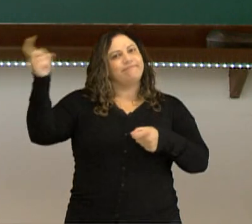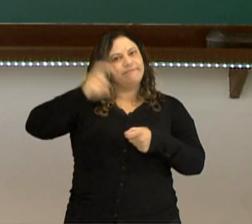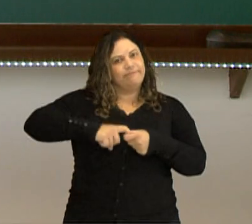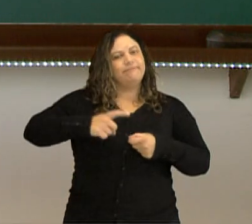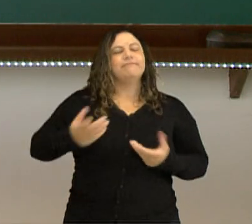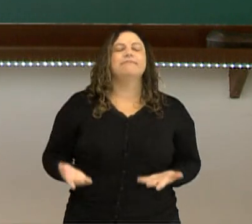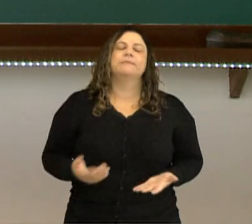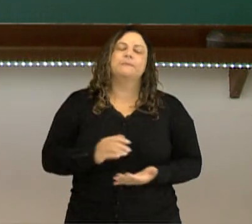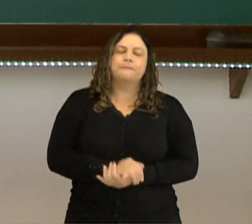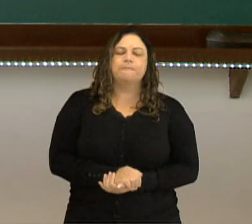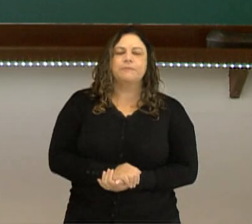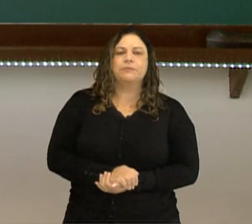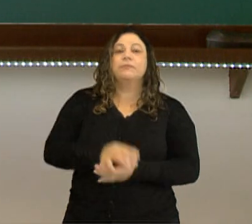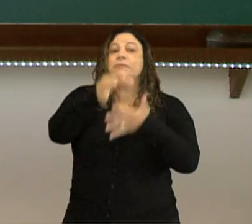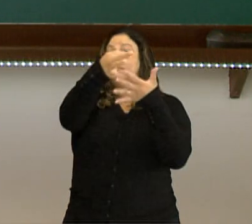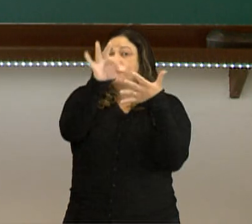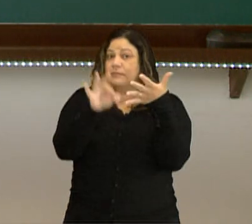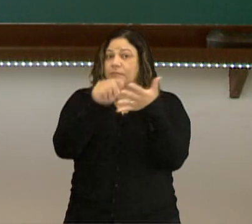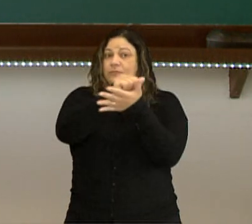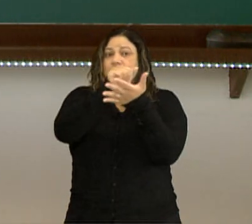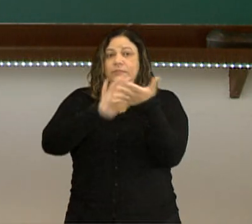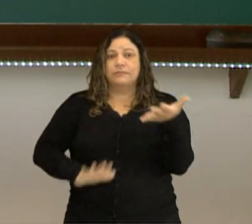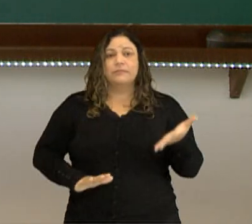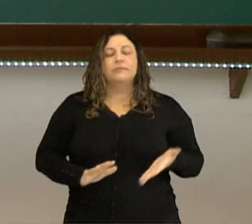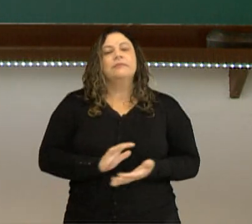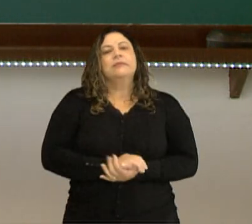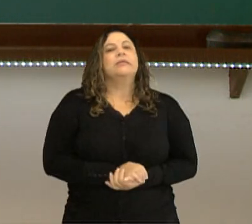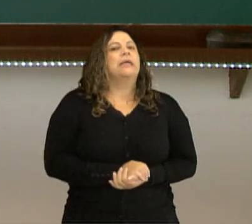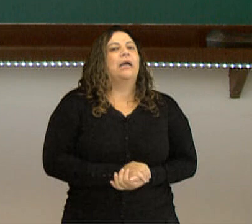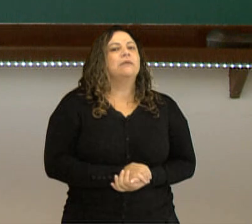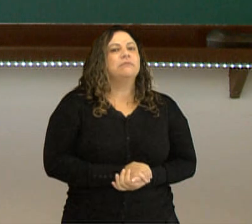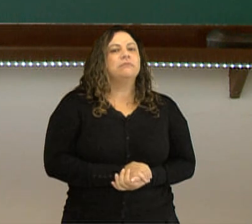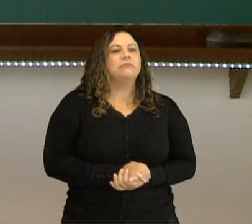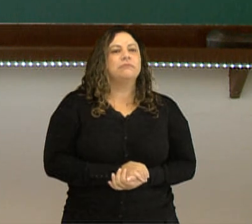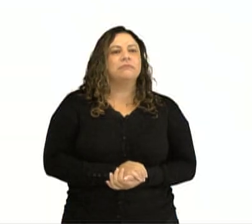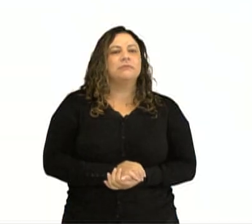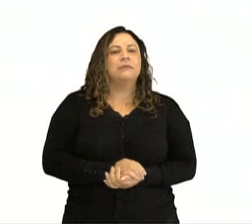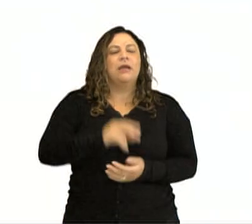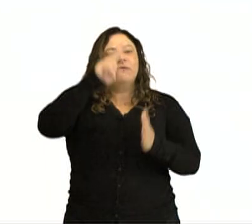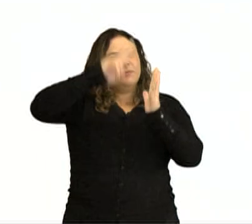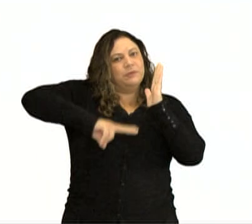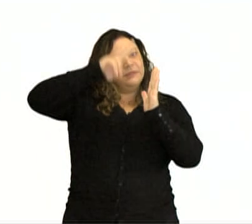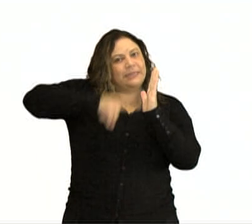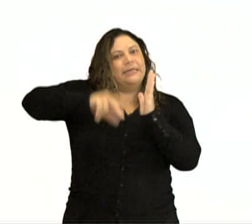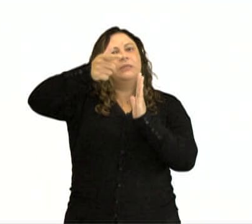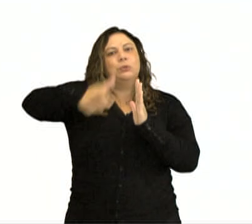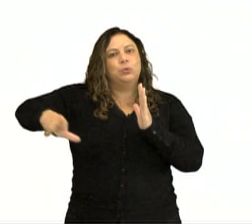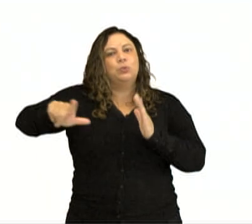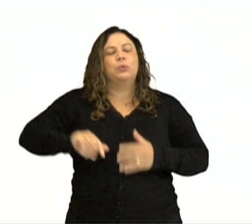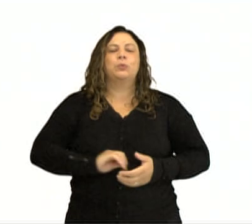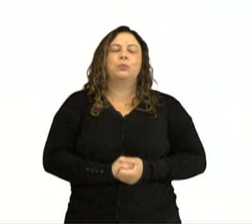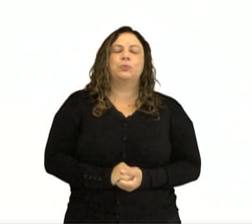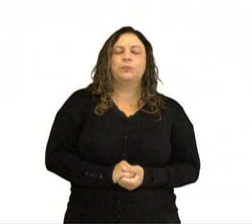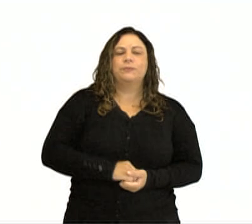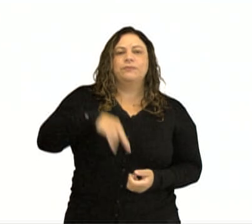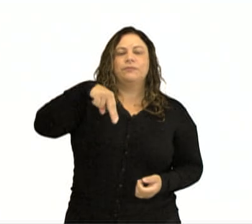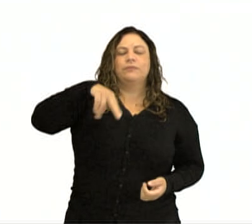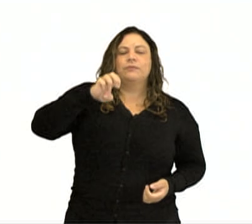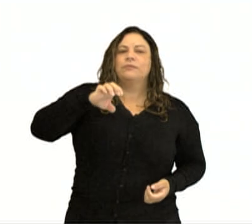Voltamos! Vamos para a correção da nossa atividade? Vamos reler novamente. Neco-neco parecia um